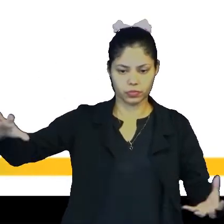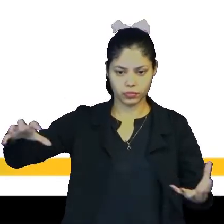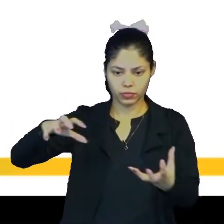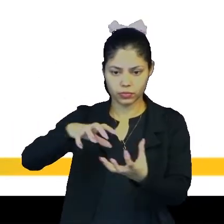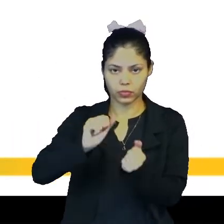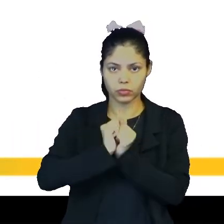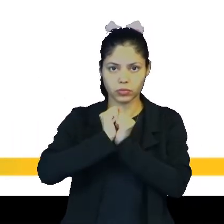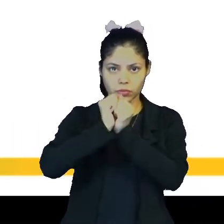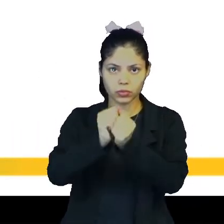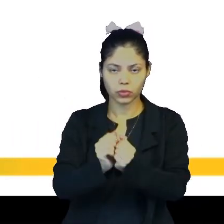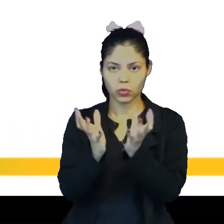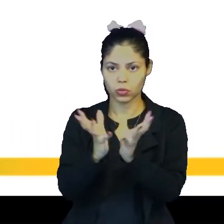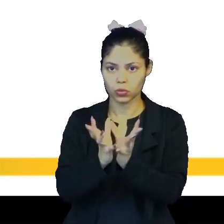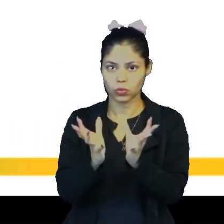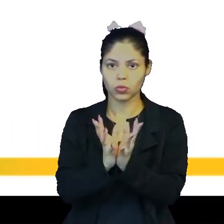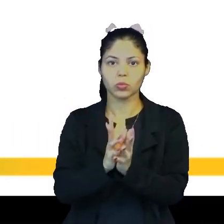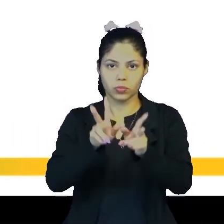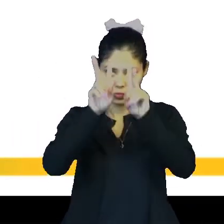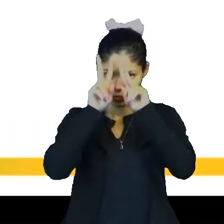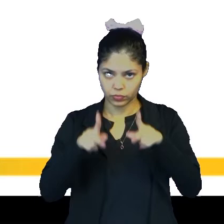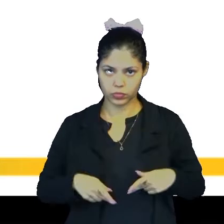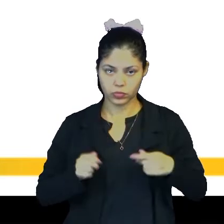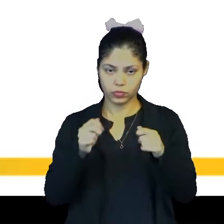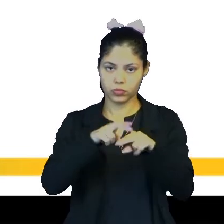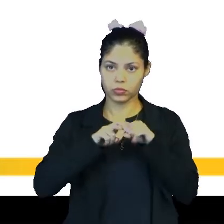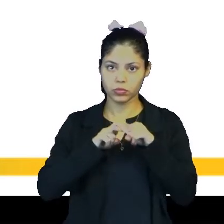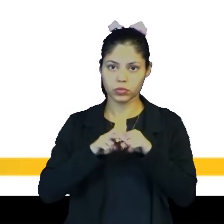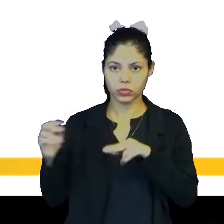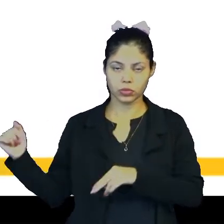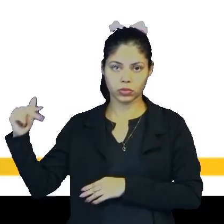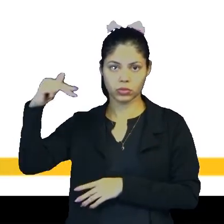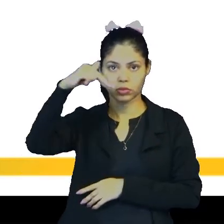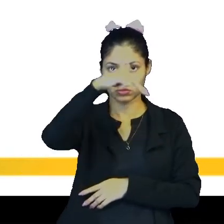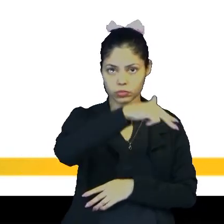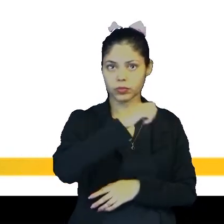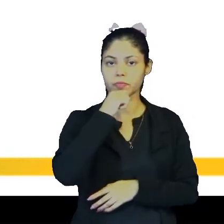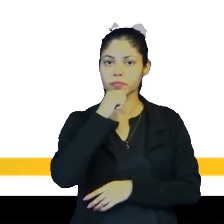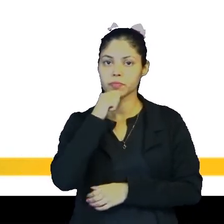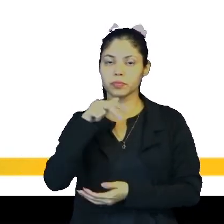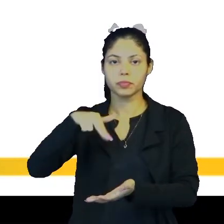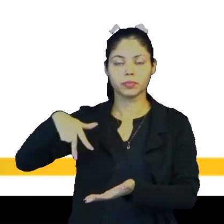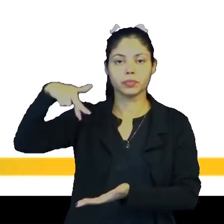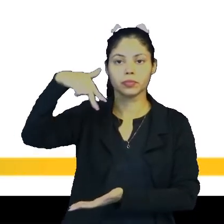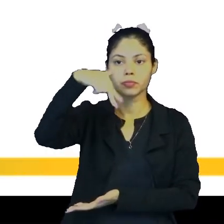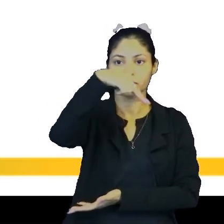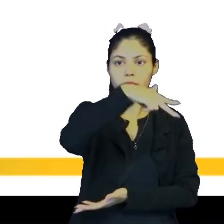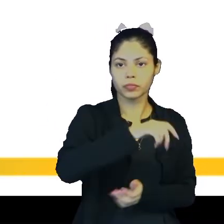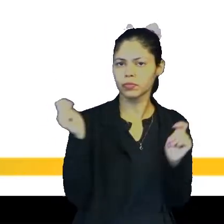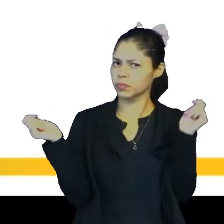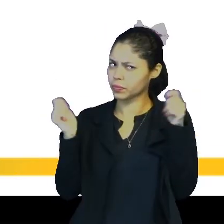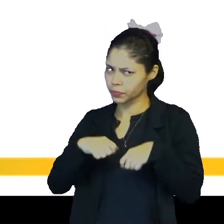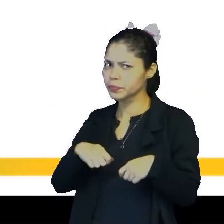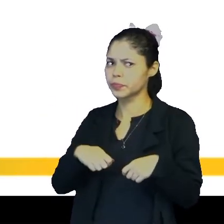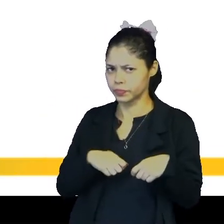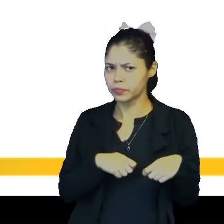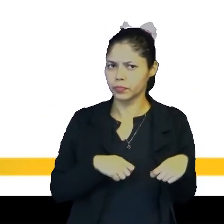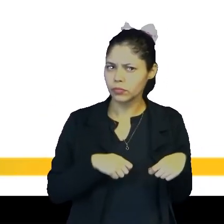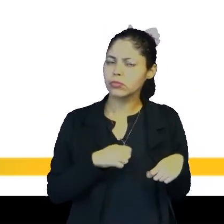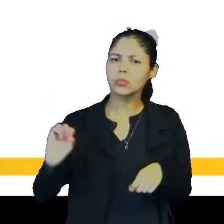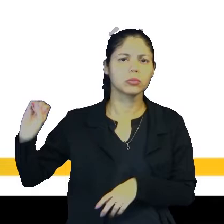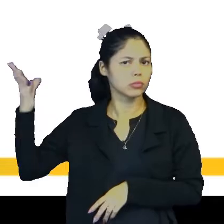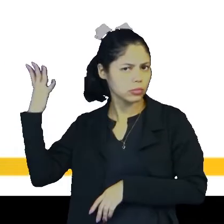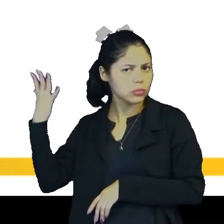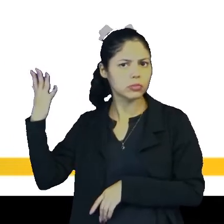Os grupos humanos que chegaram à América por esse caminho fizeram esse trajeto a pé. Provavelmente, isso